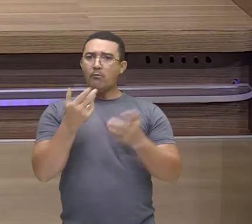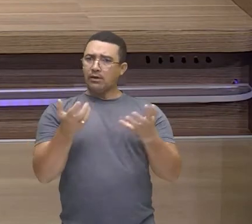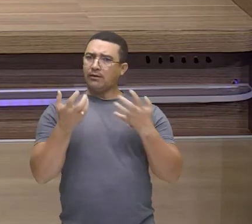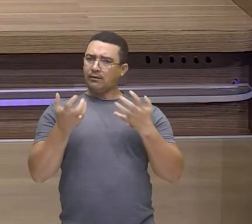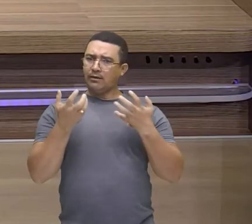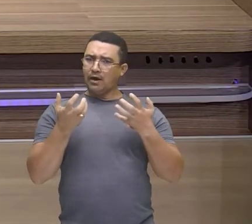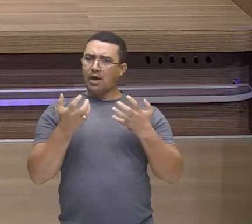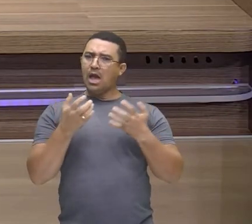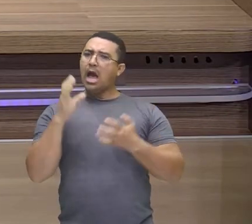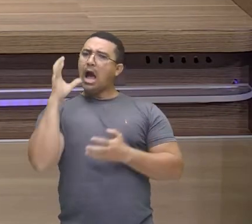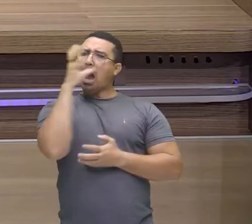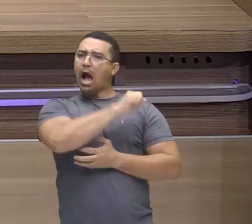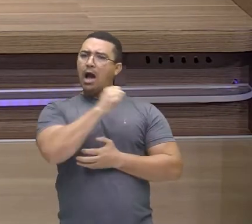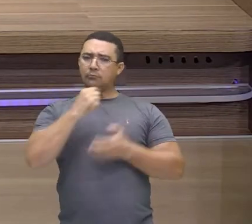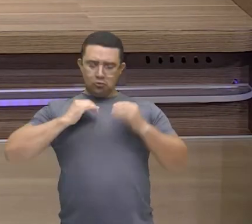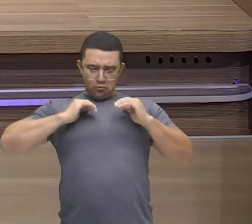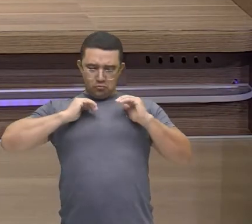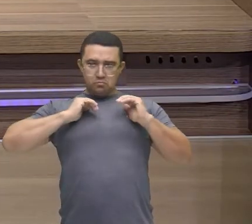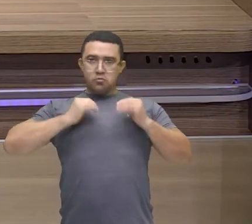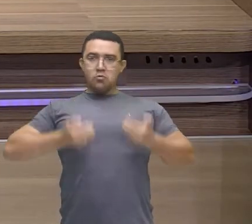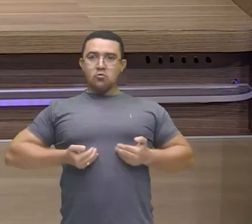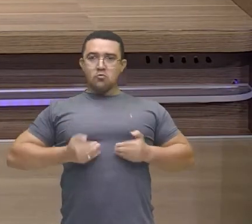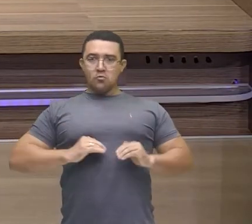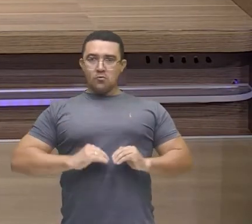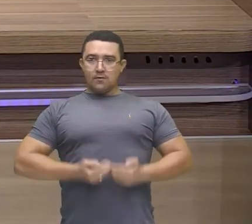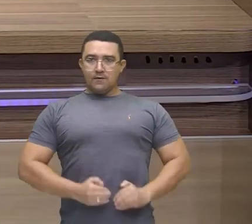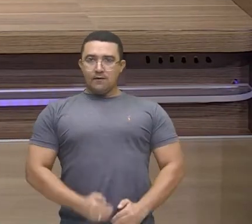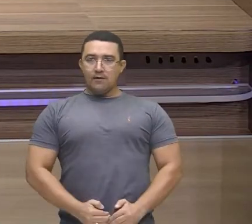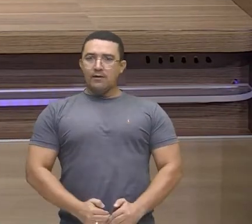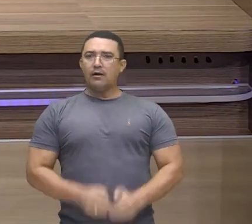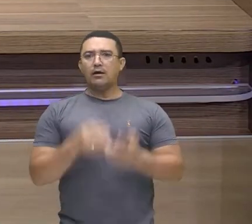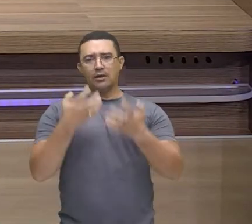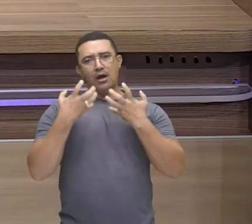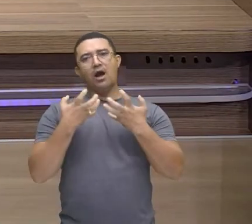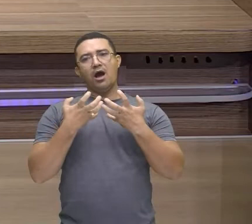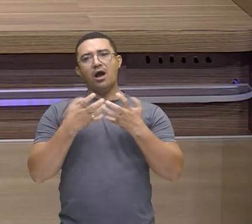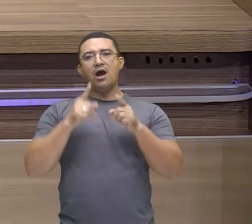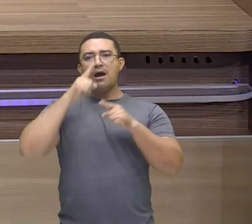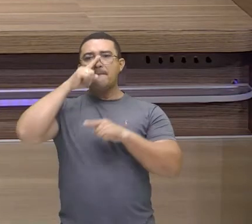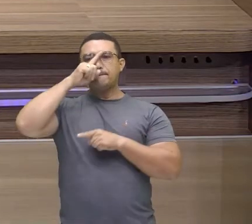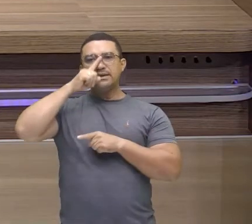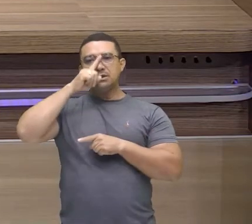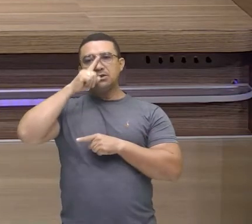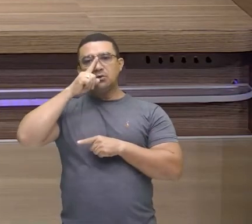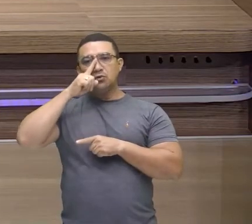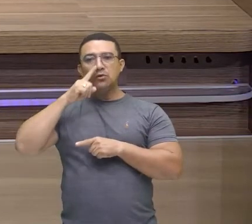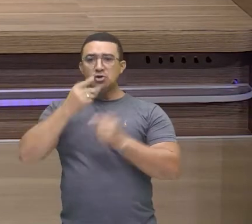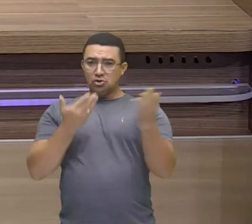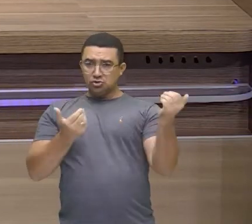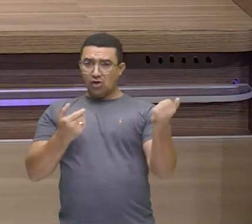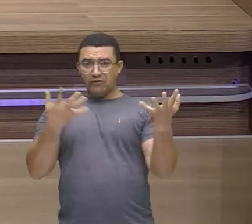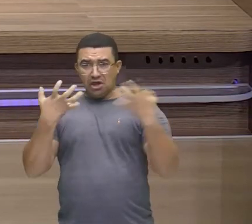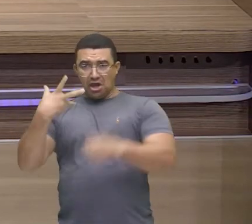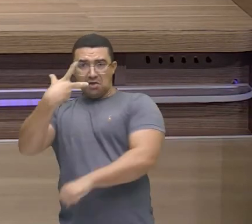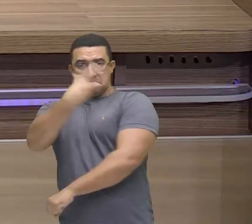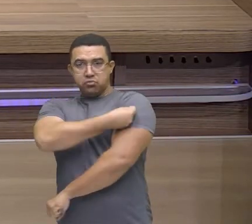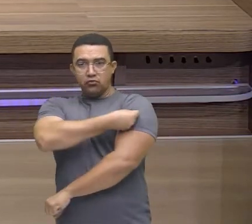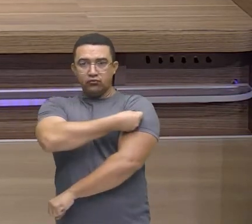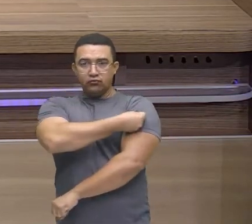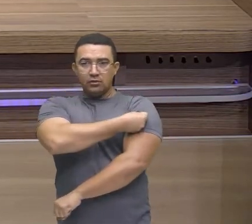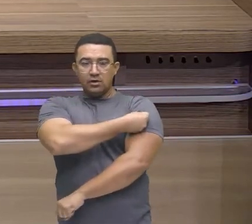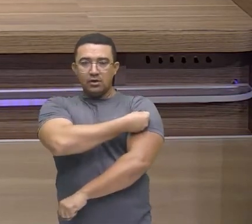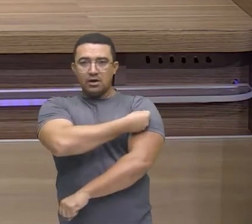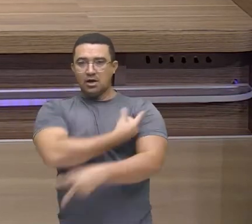o uso de anabolizantes. Esse é um dos graves problemas do adolescente homem. Ele porque quer ficar